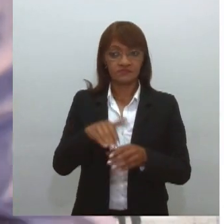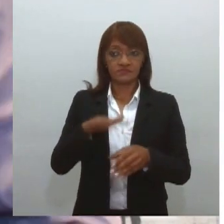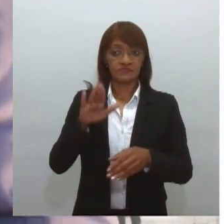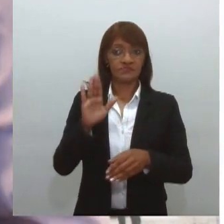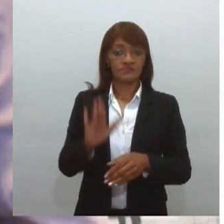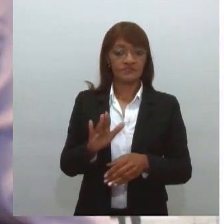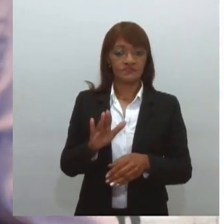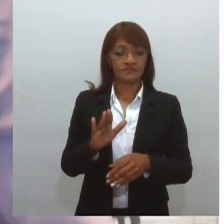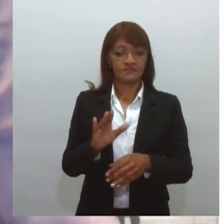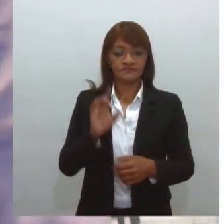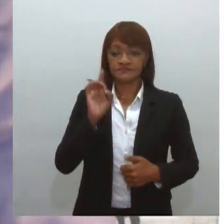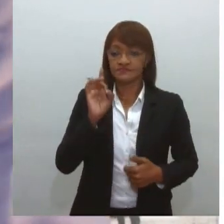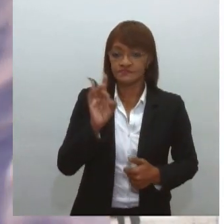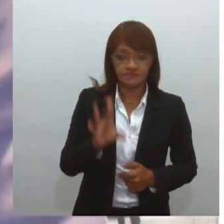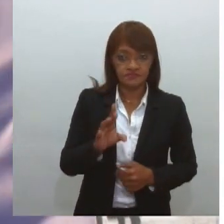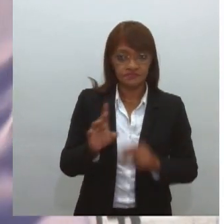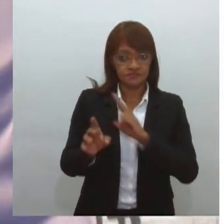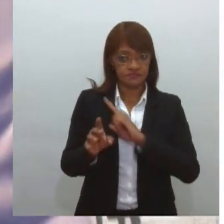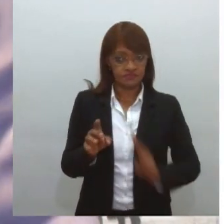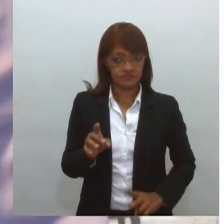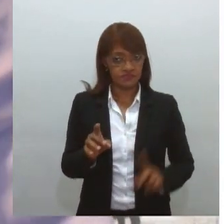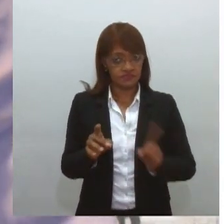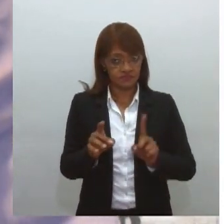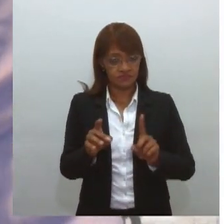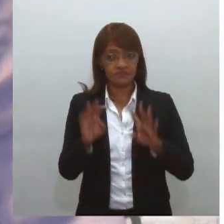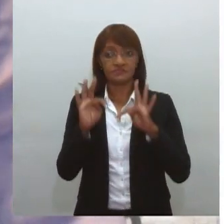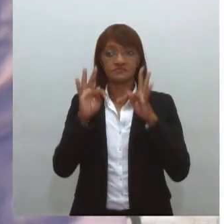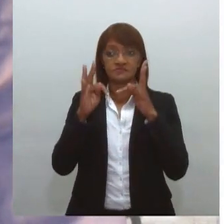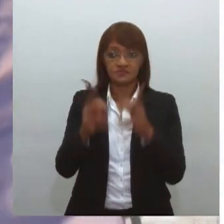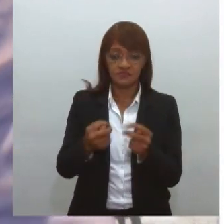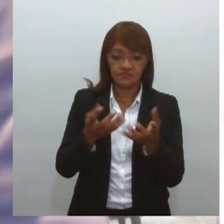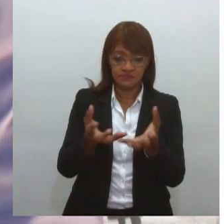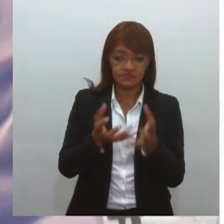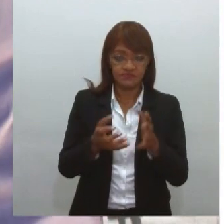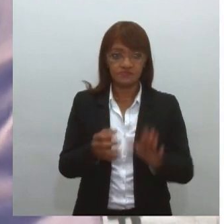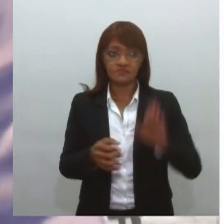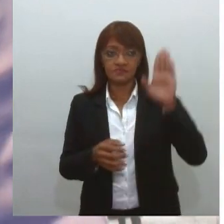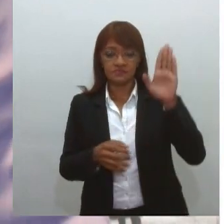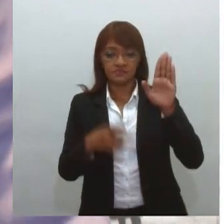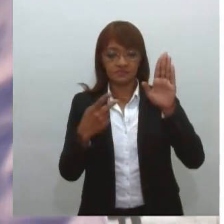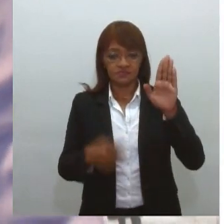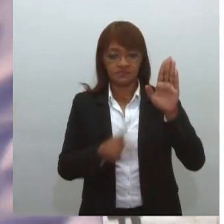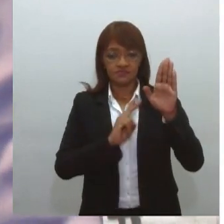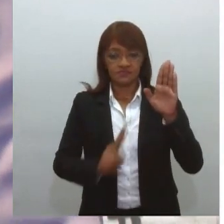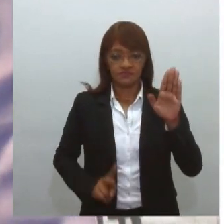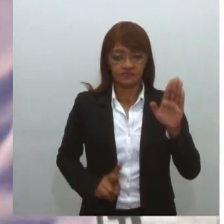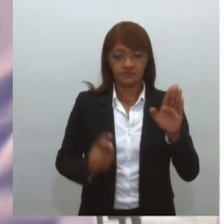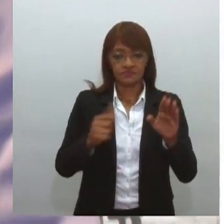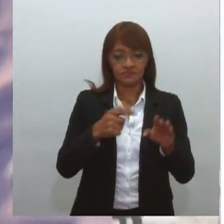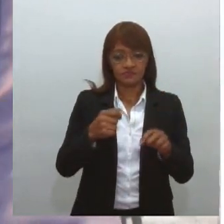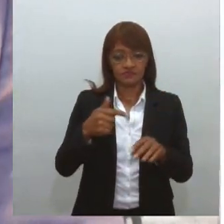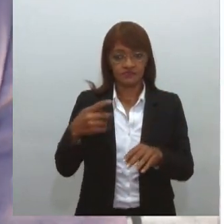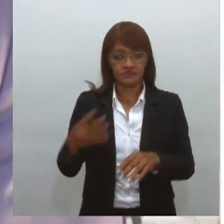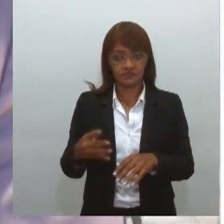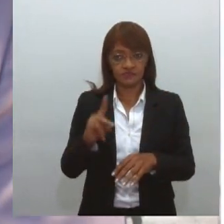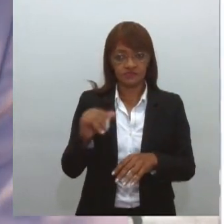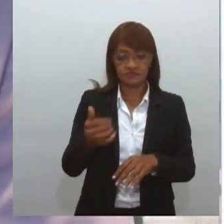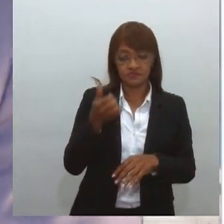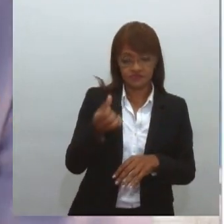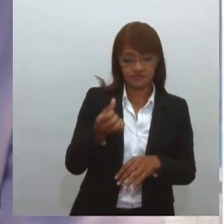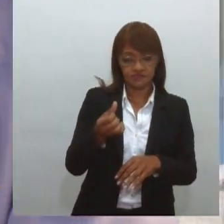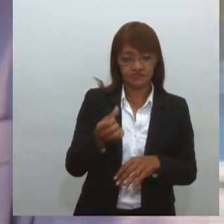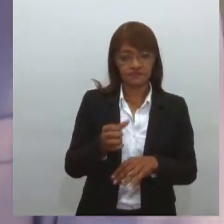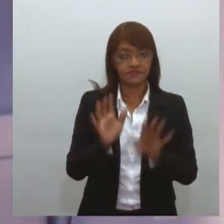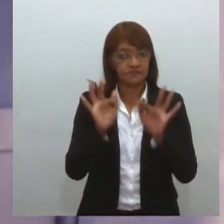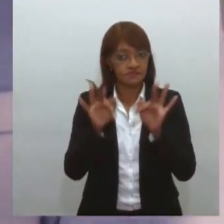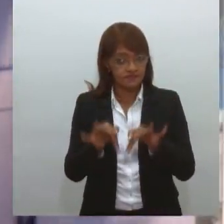apenas para vereadores, é para aquele que quer concorrer em 2024. O dia 6 é o último dia para filiação. Ou seja,